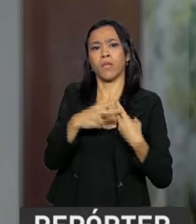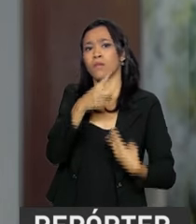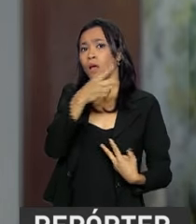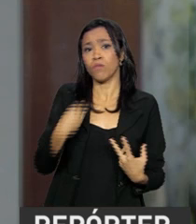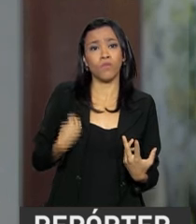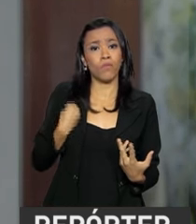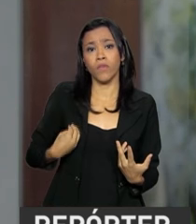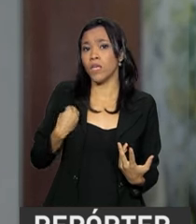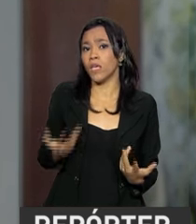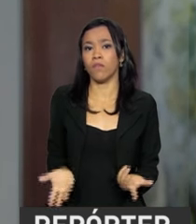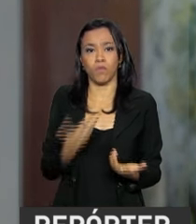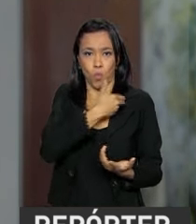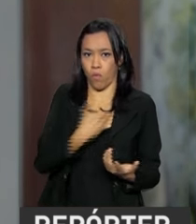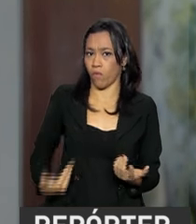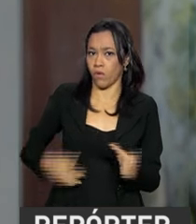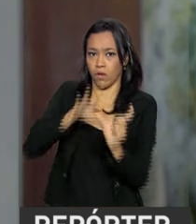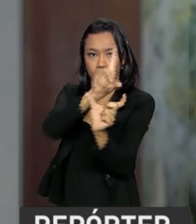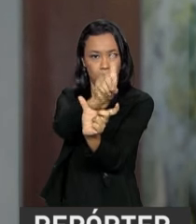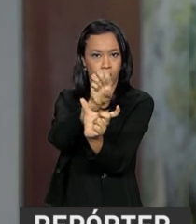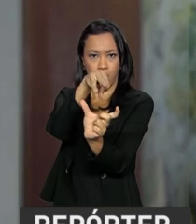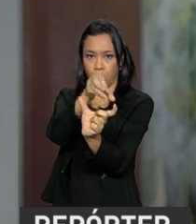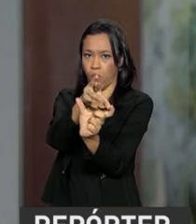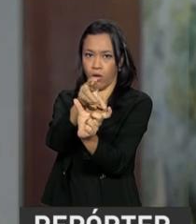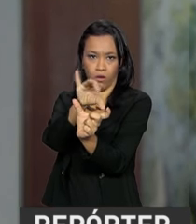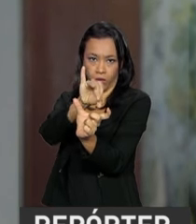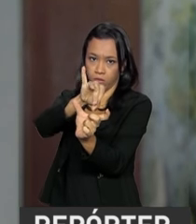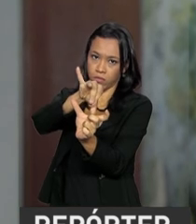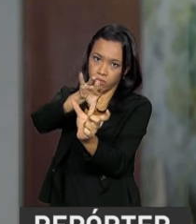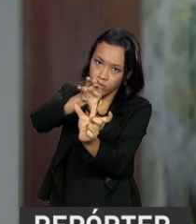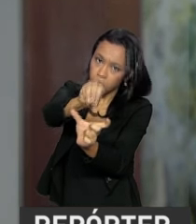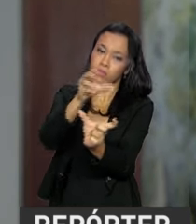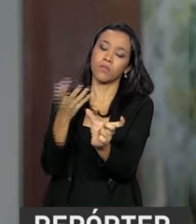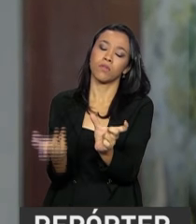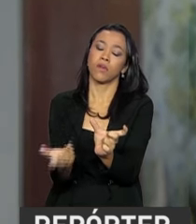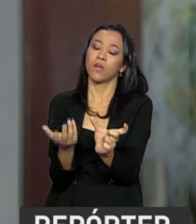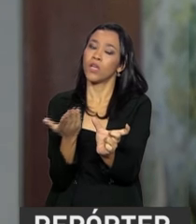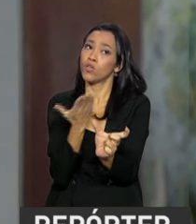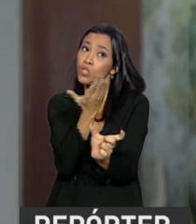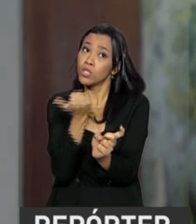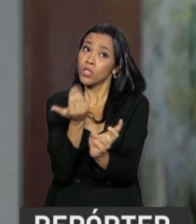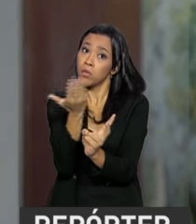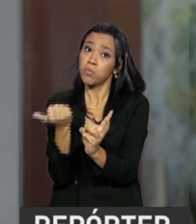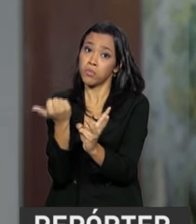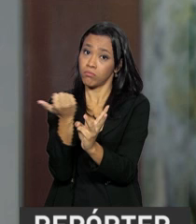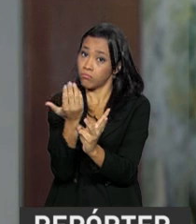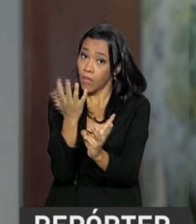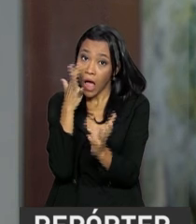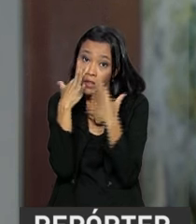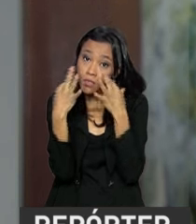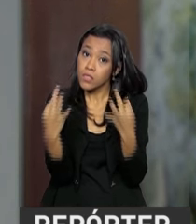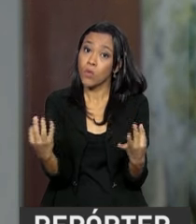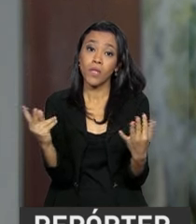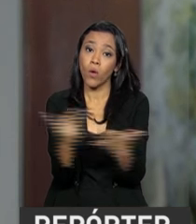democracia. Eu faço um chamado a que os chefes de governo e de Estado desses países se